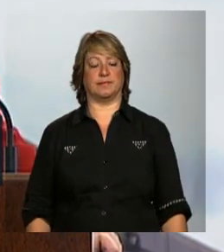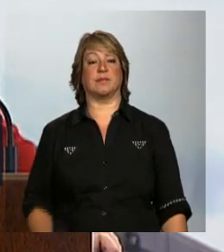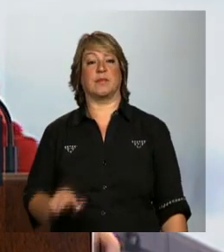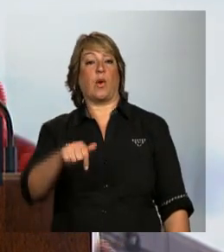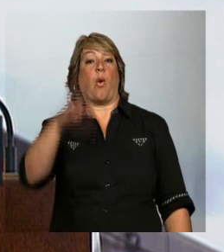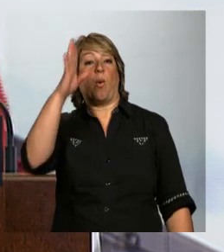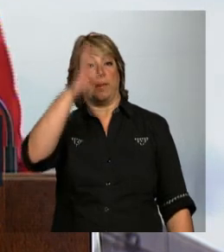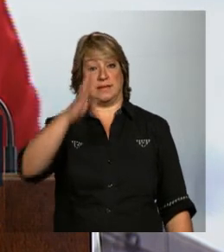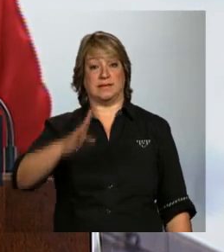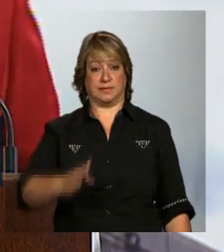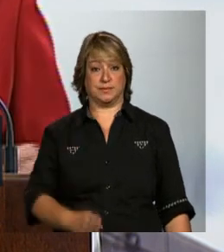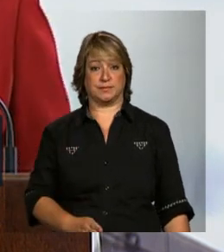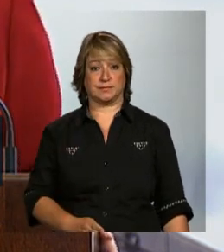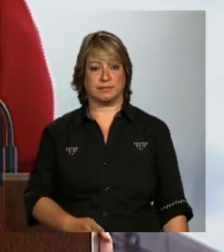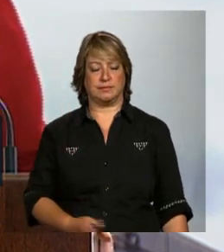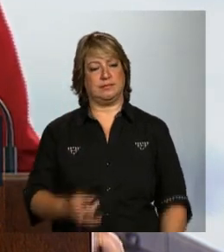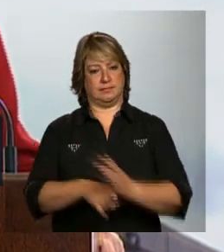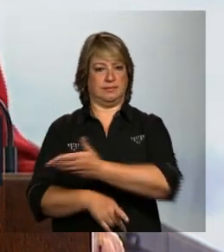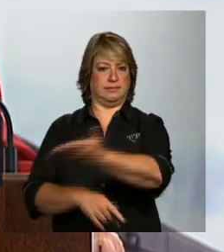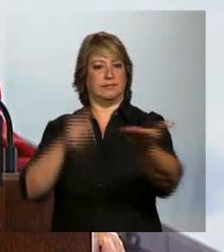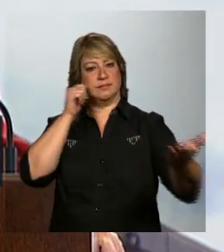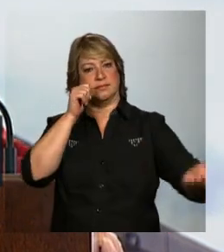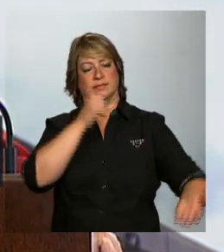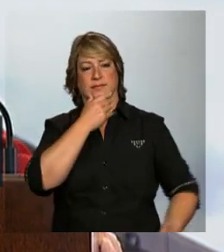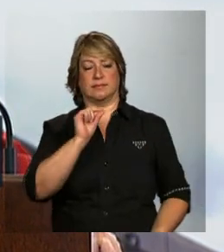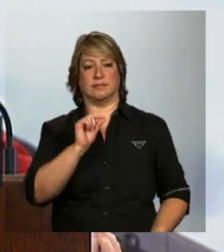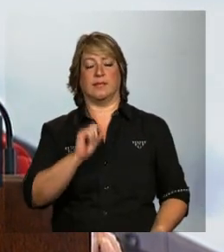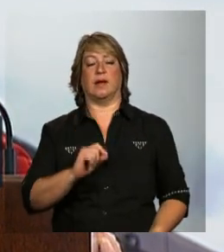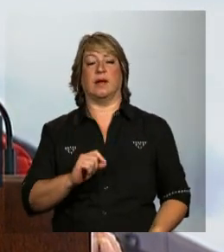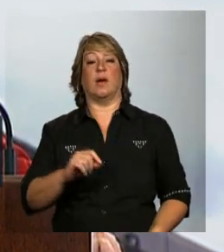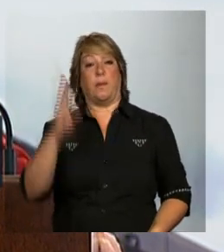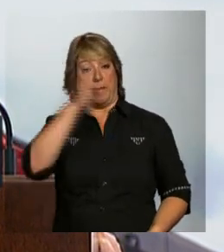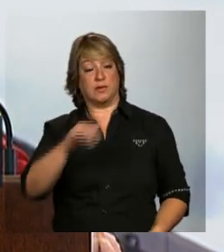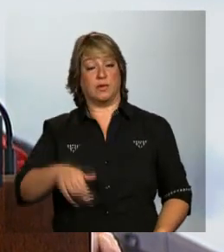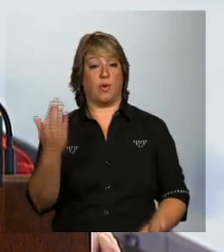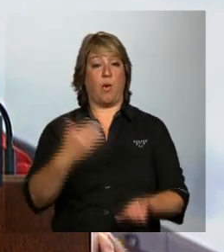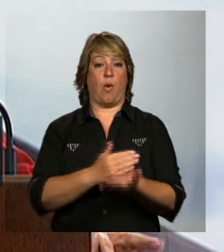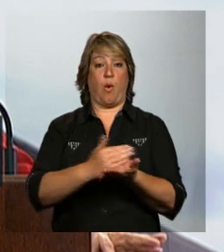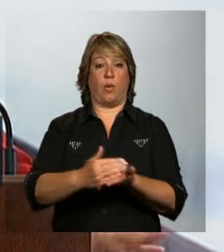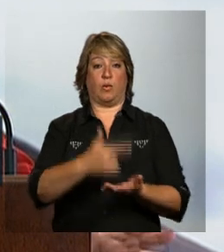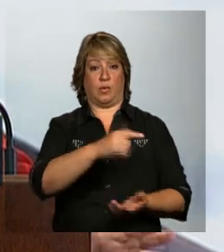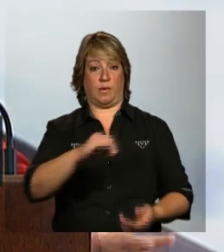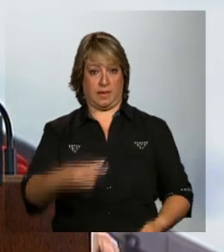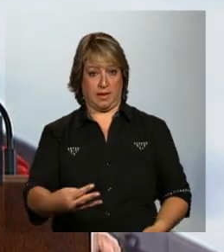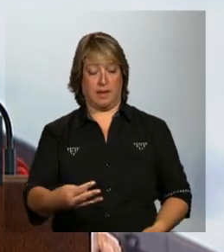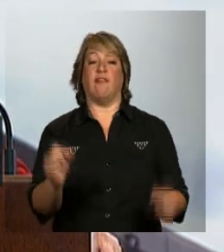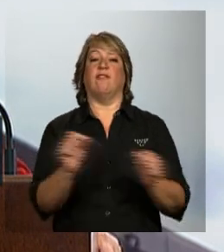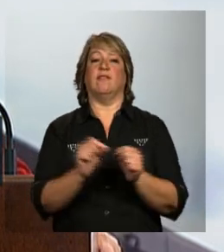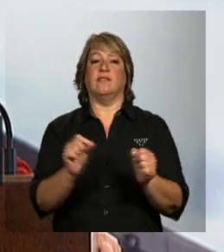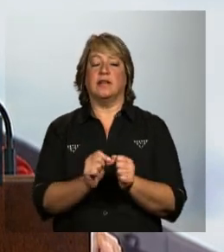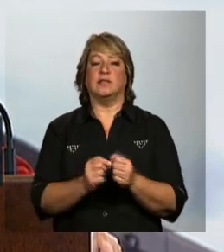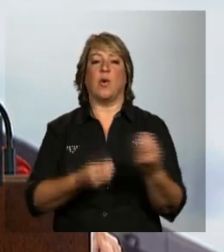e o Brasil senhoras e senhores a partir de 2003 adotou um modelo